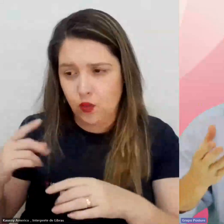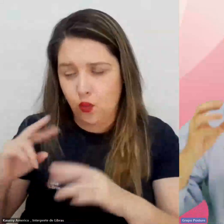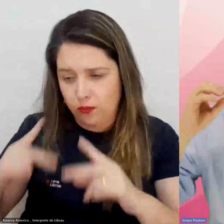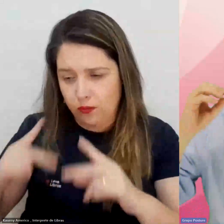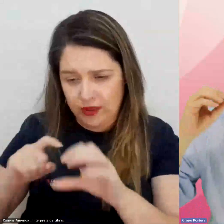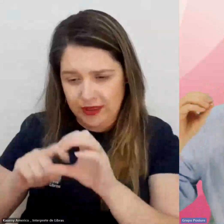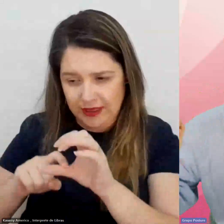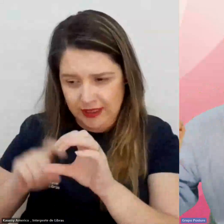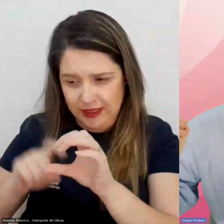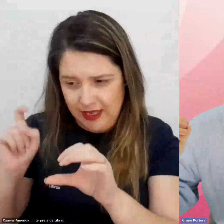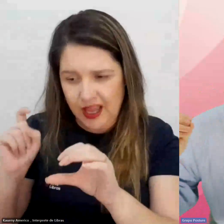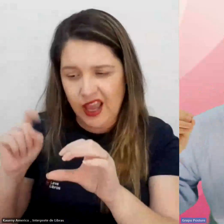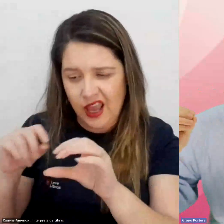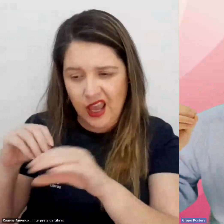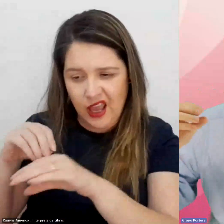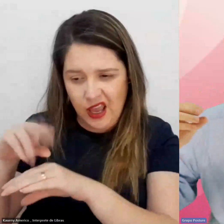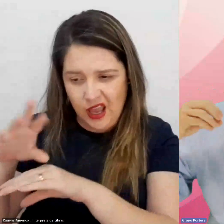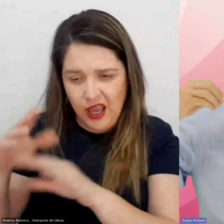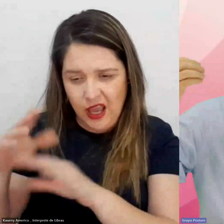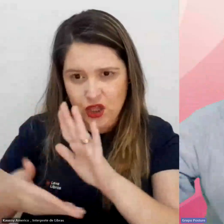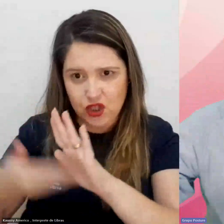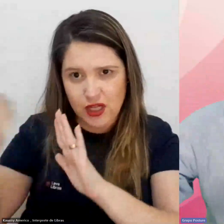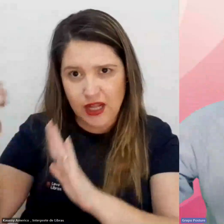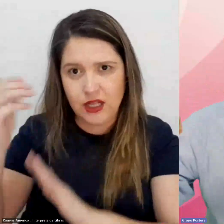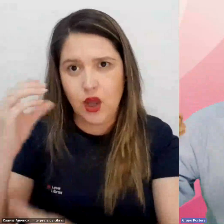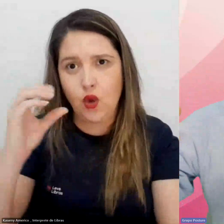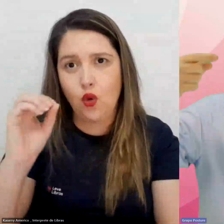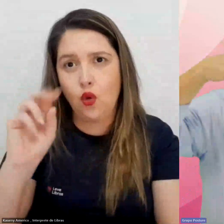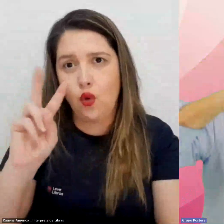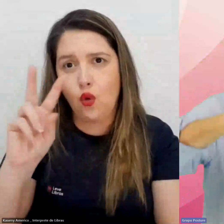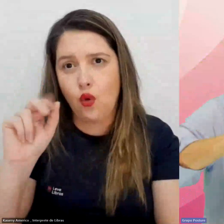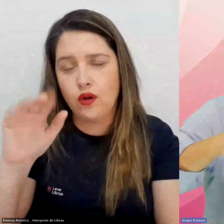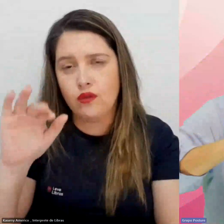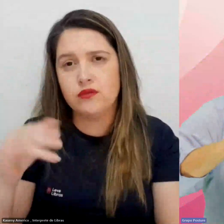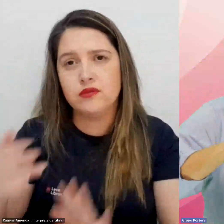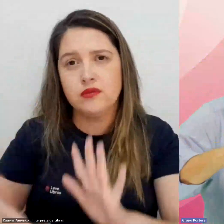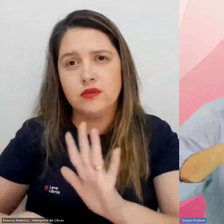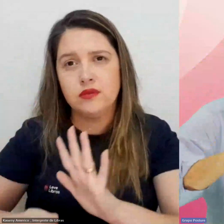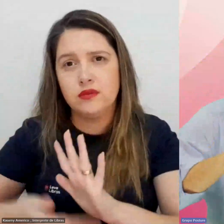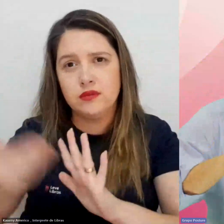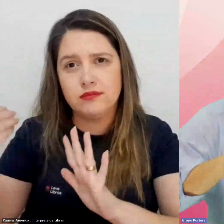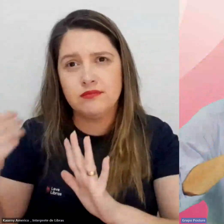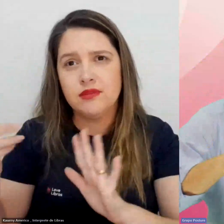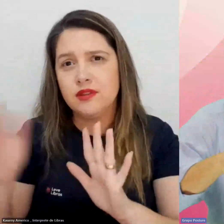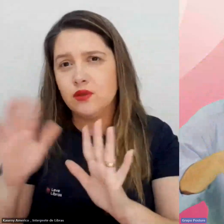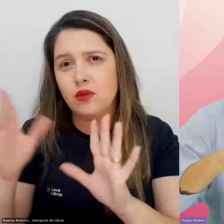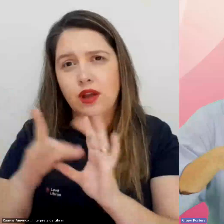indicado a retirada dos ovários. Então, quando você vai retirar os ovários, você acaba não deixando